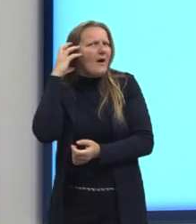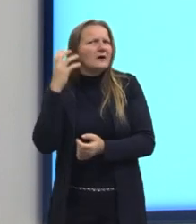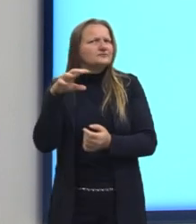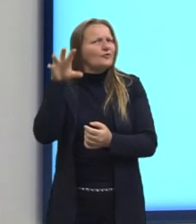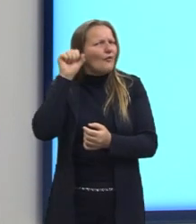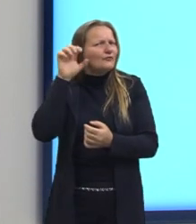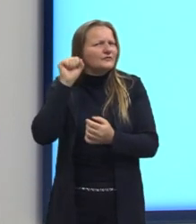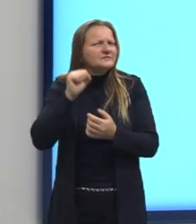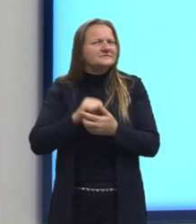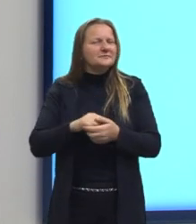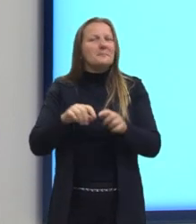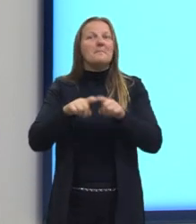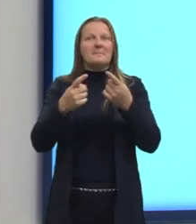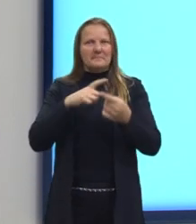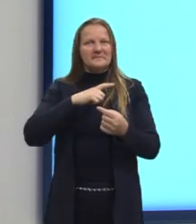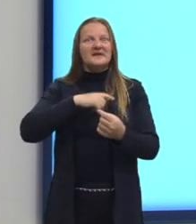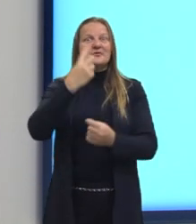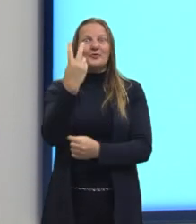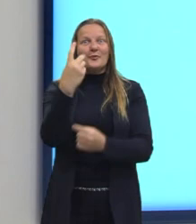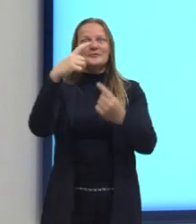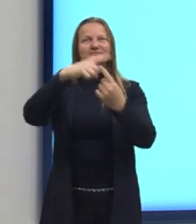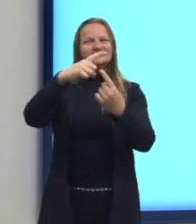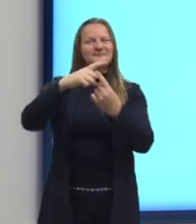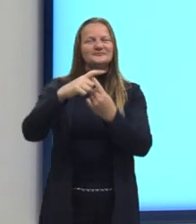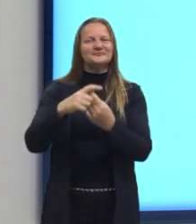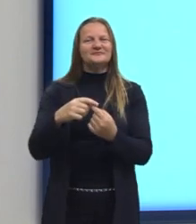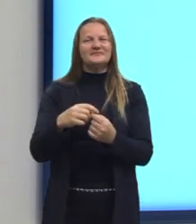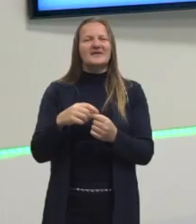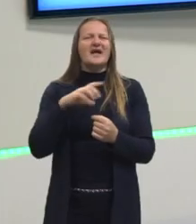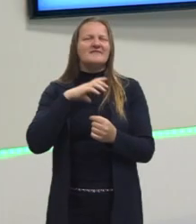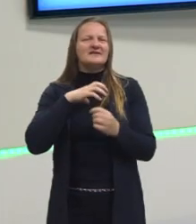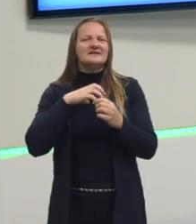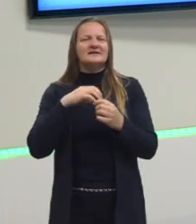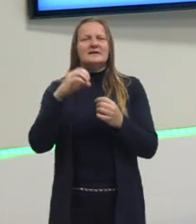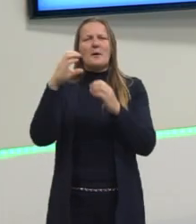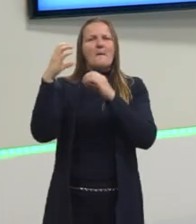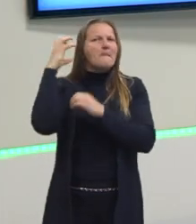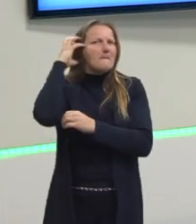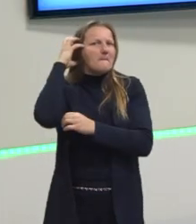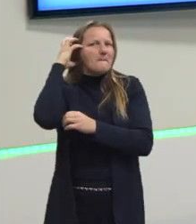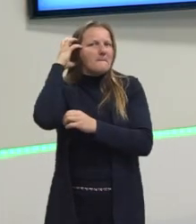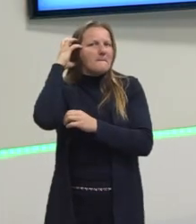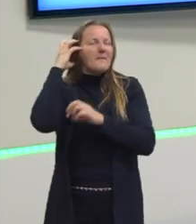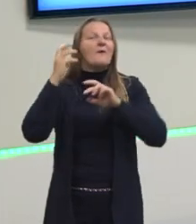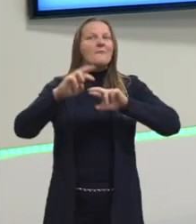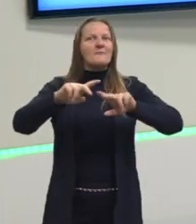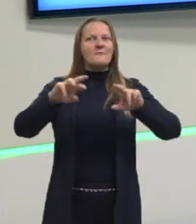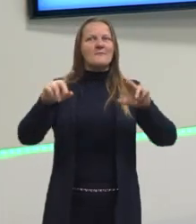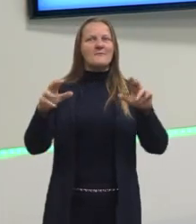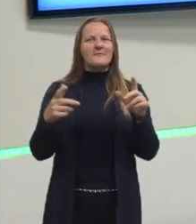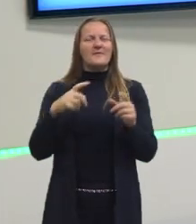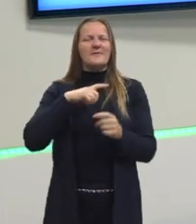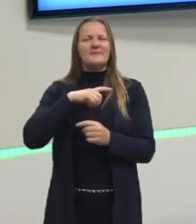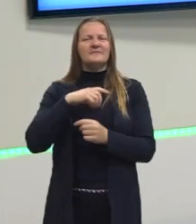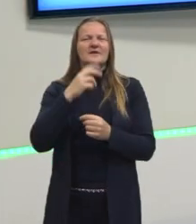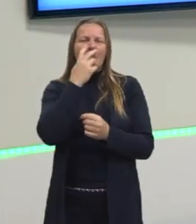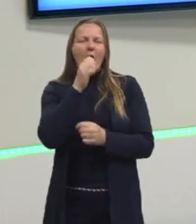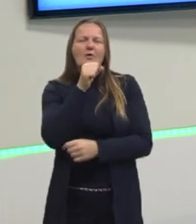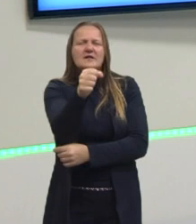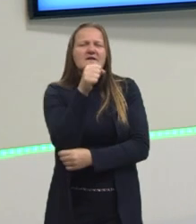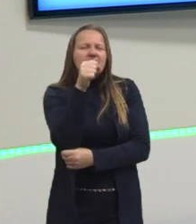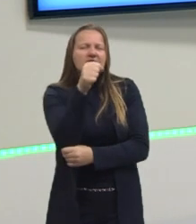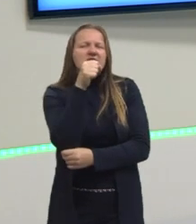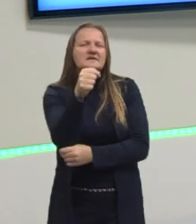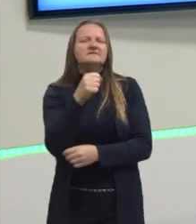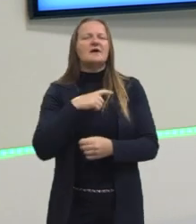a rádio né mas hoje em dia a gente tem por exemplo o podcast né que ele é uma derivação da rádio de entrevistas